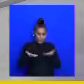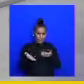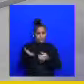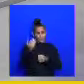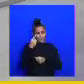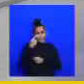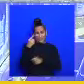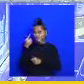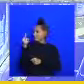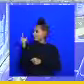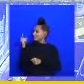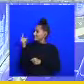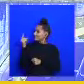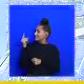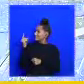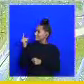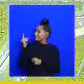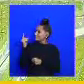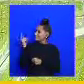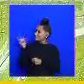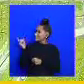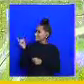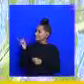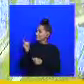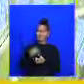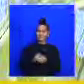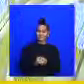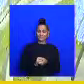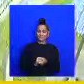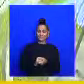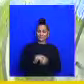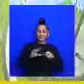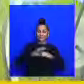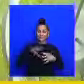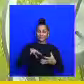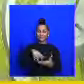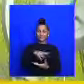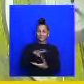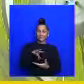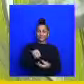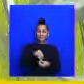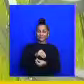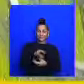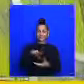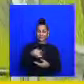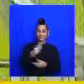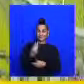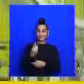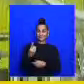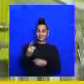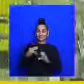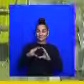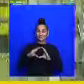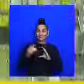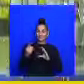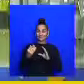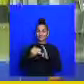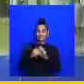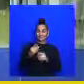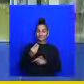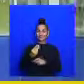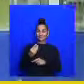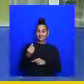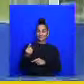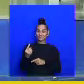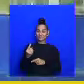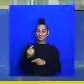Bolas posicionadas. Valendo. Globo carregado, embaralhando 31 bolas numeradas de 01